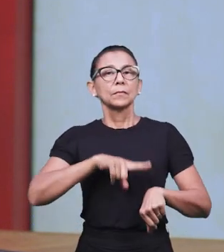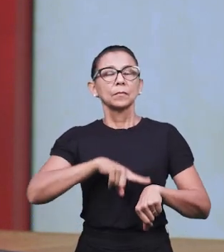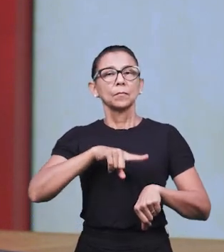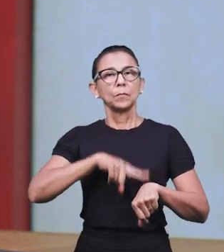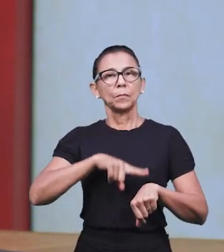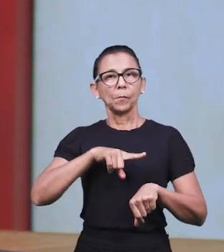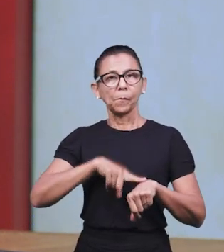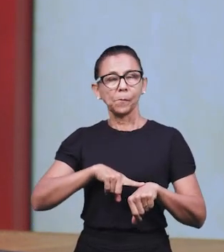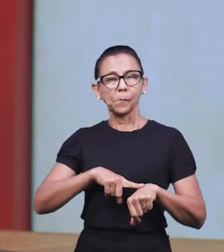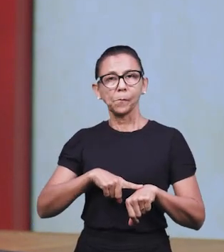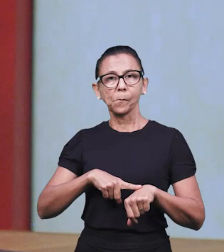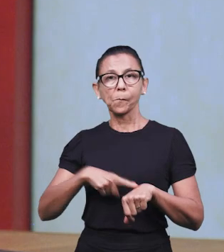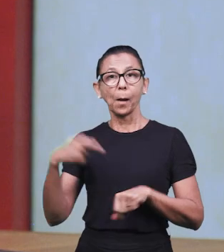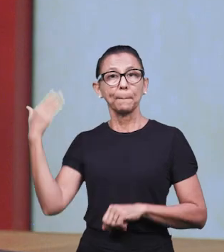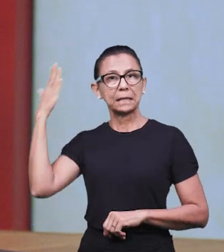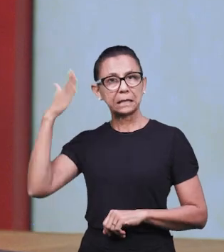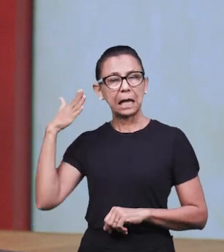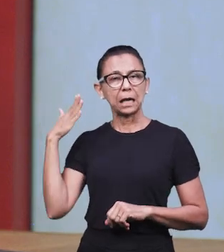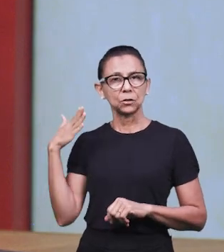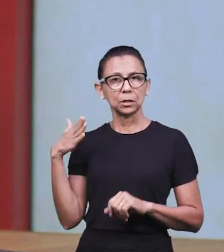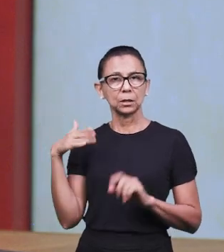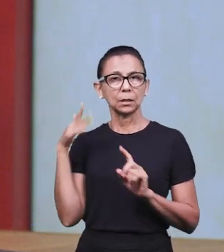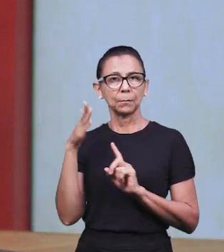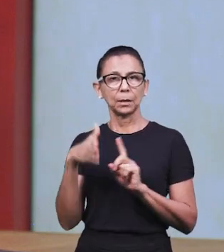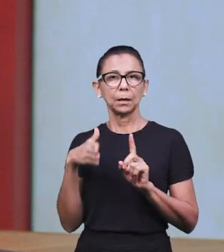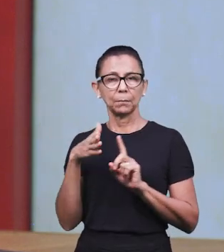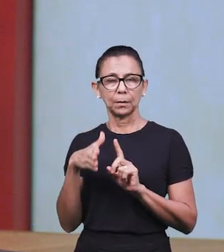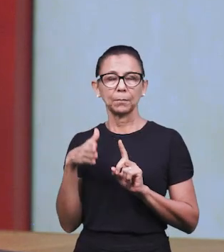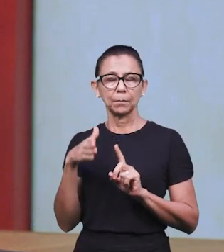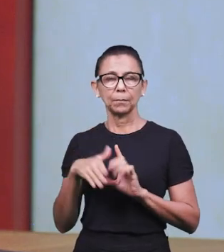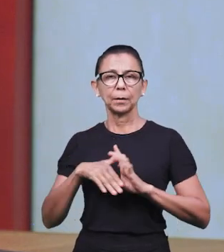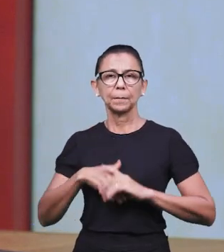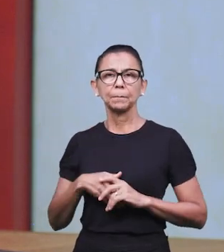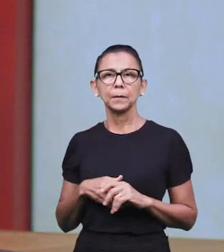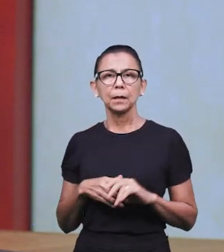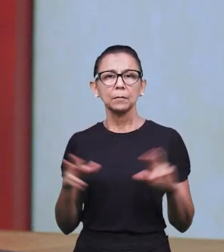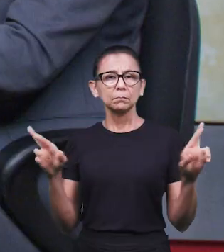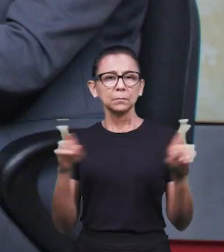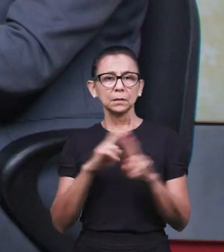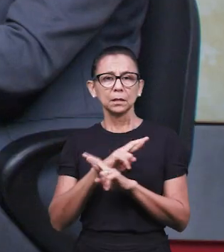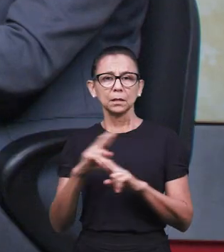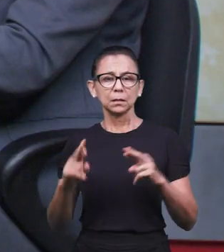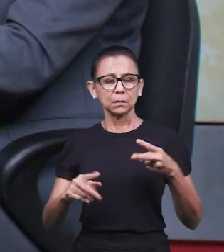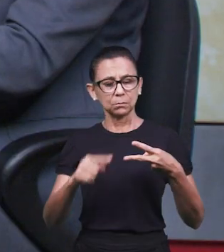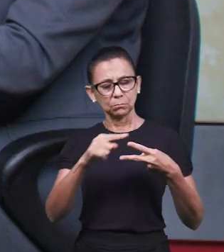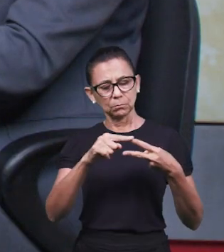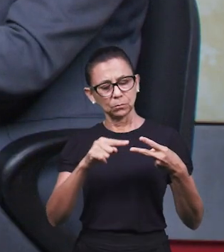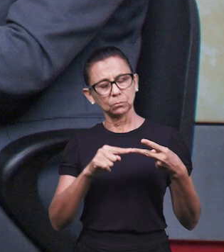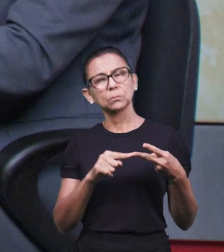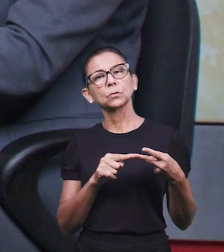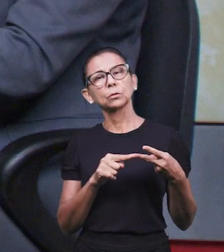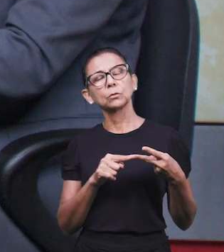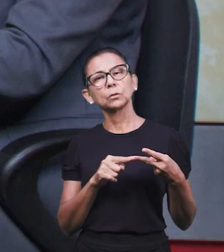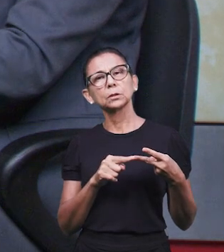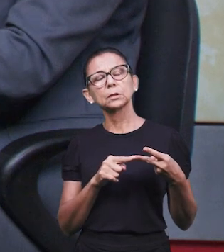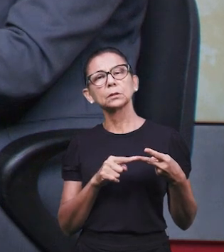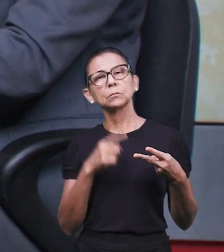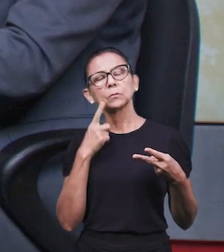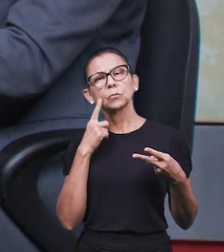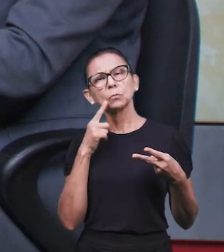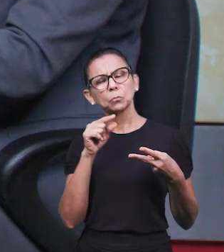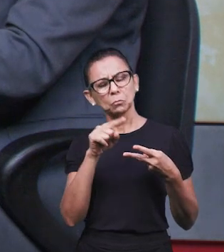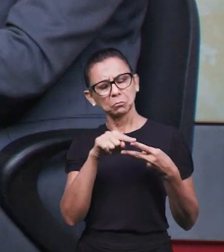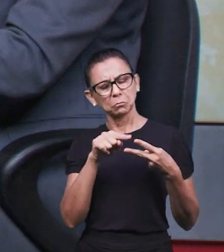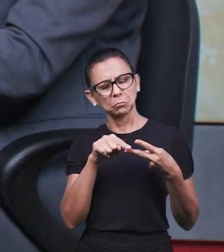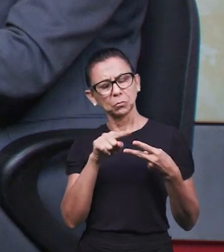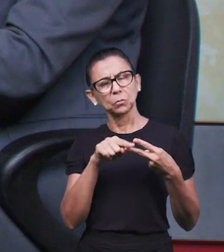a palavra é trazida, né, para trazer a direção do Senhor para o nosso coração. Qual é essa relação? Como é que nós podemos definir essa